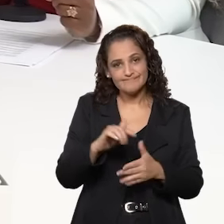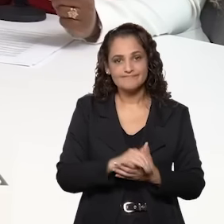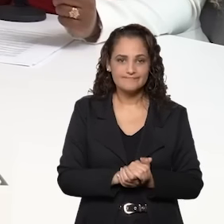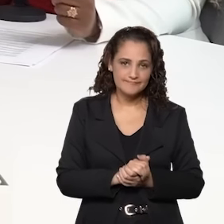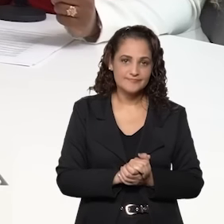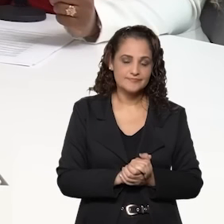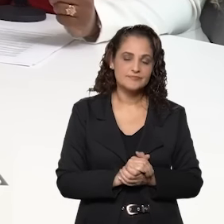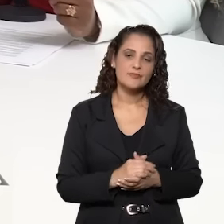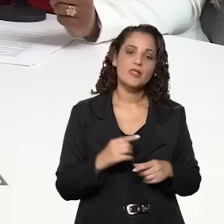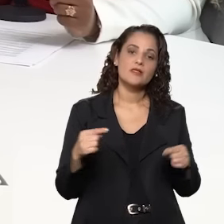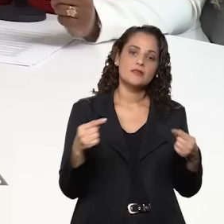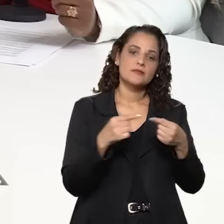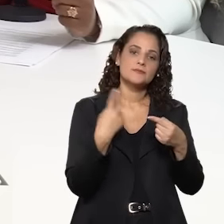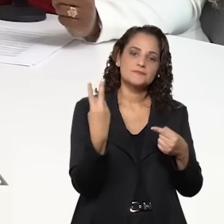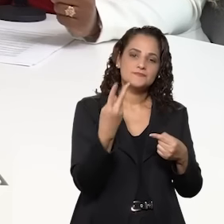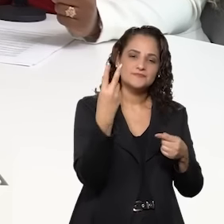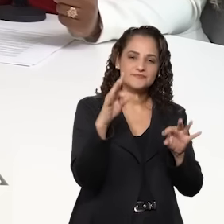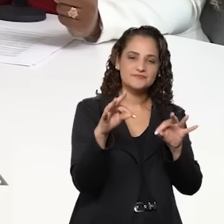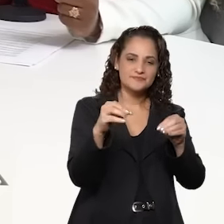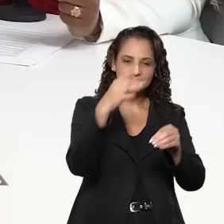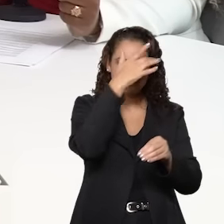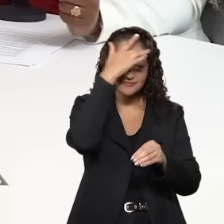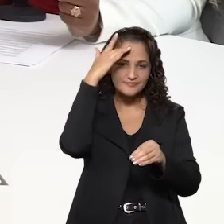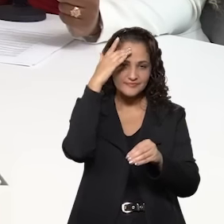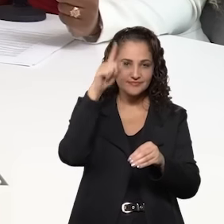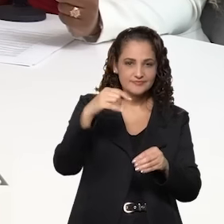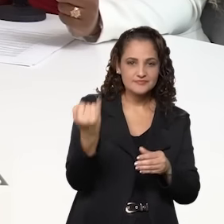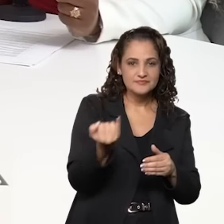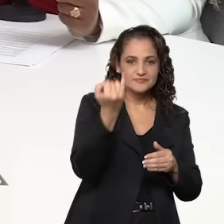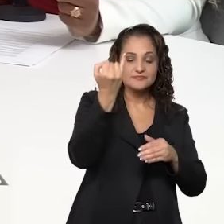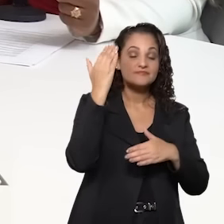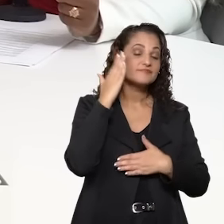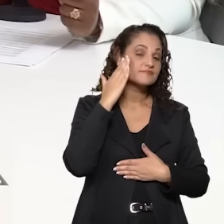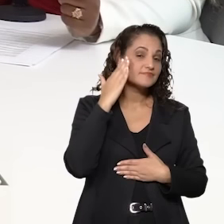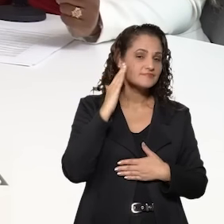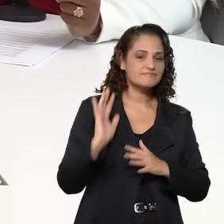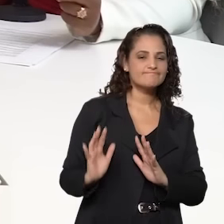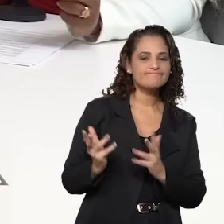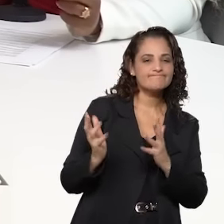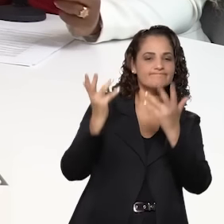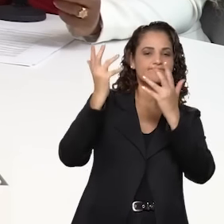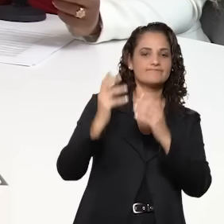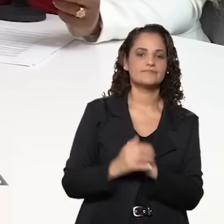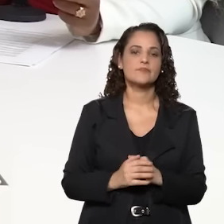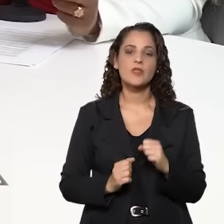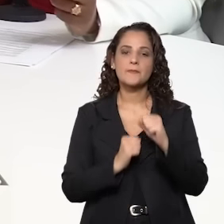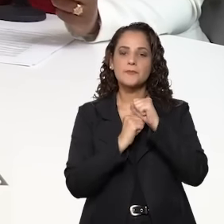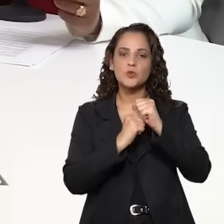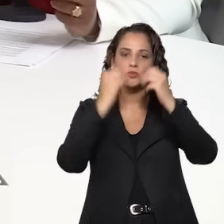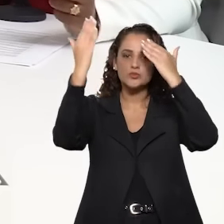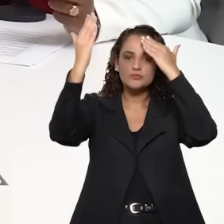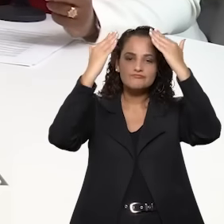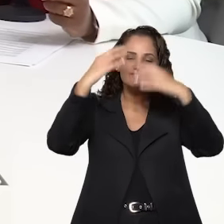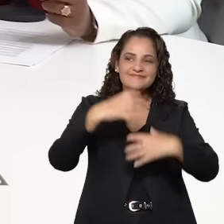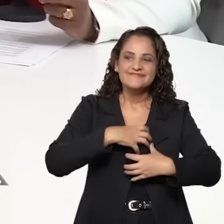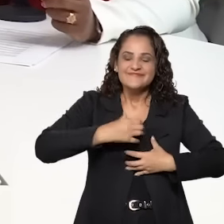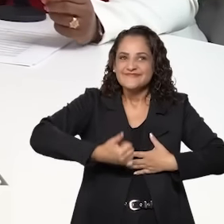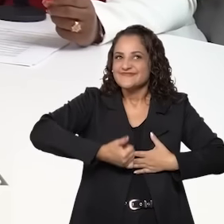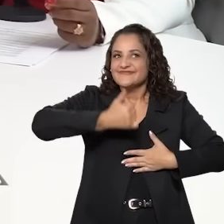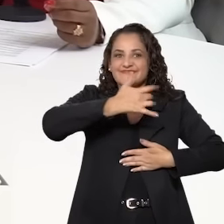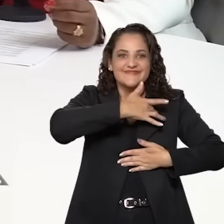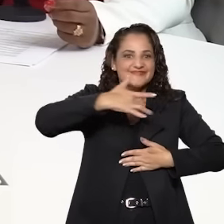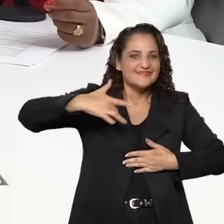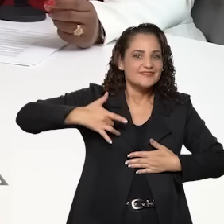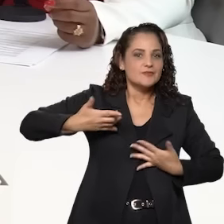sabemos promover um apoio psicológico de bem-estar de saúde integral nesse sentido Jorgete Como que você